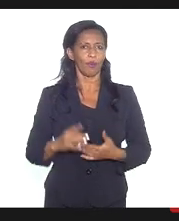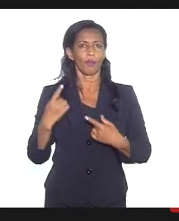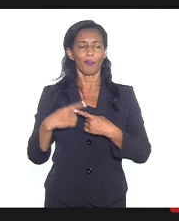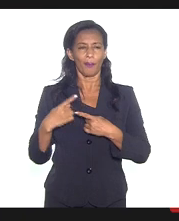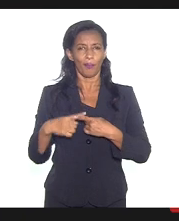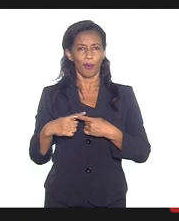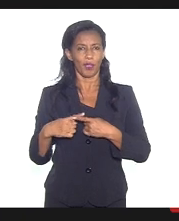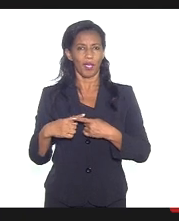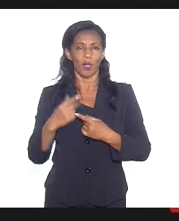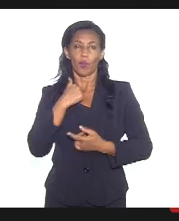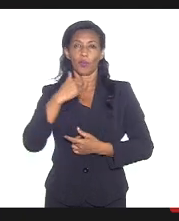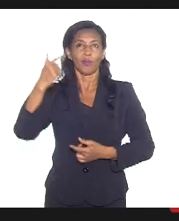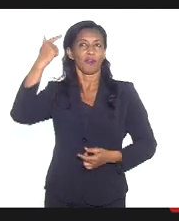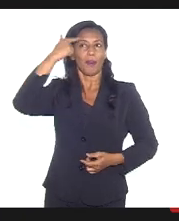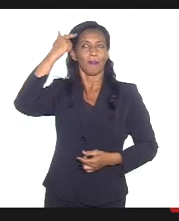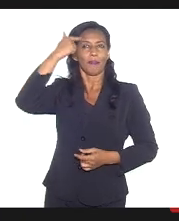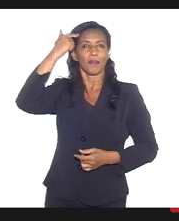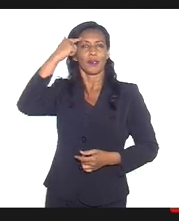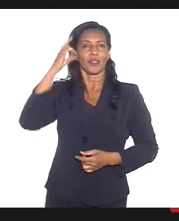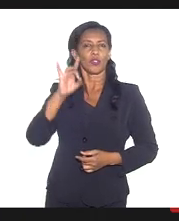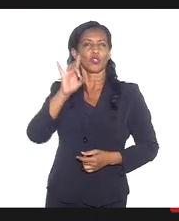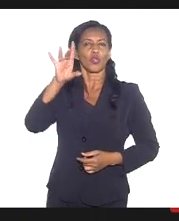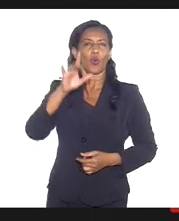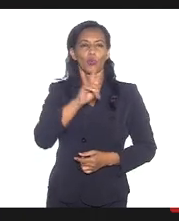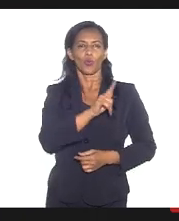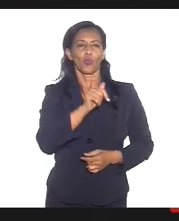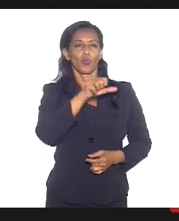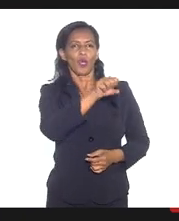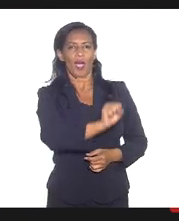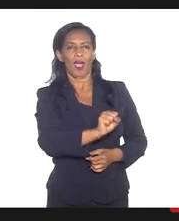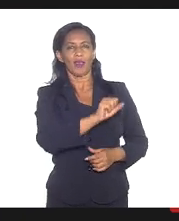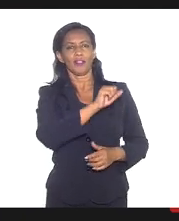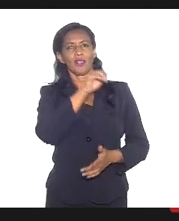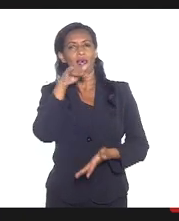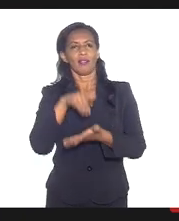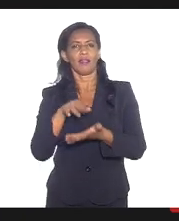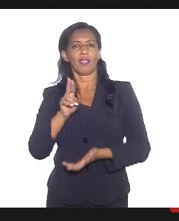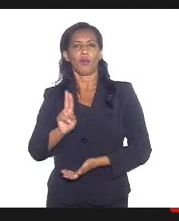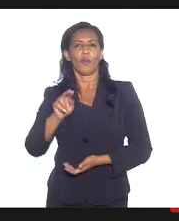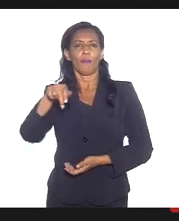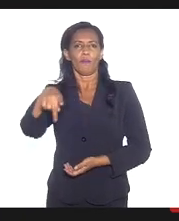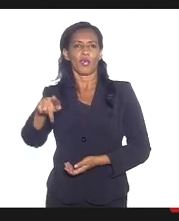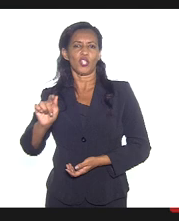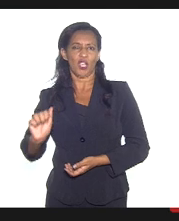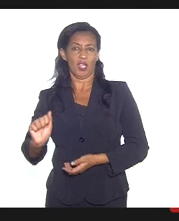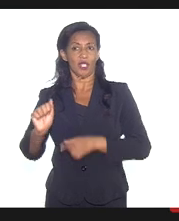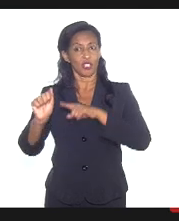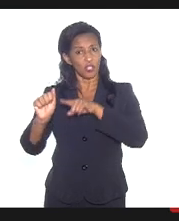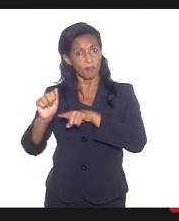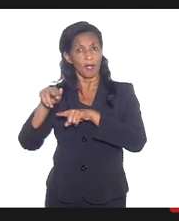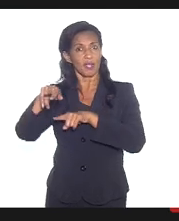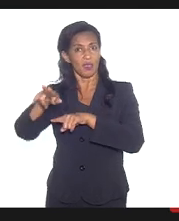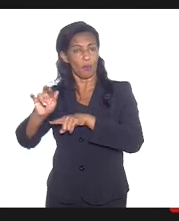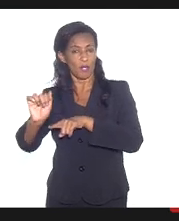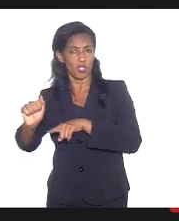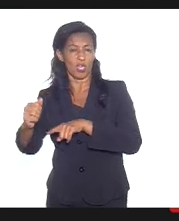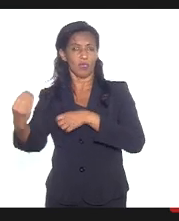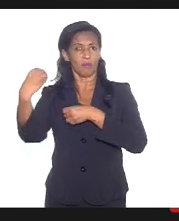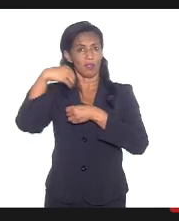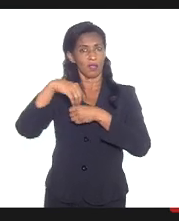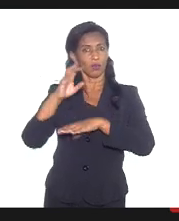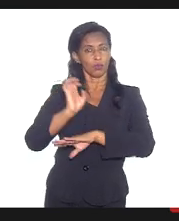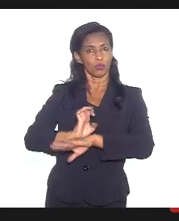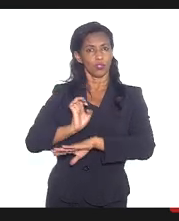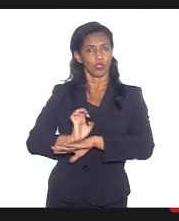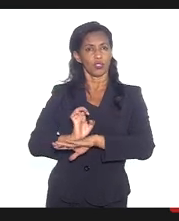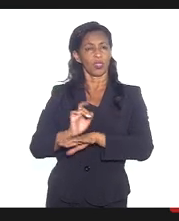temos que ficar pensando também somente nos gasodutos até as UPGNs. Nós podemos pensar das UPGNs até para dentro do Estado, indo dentro de